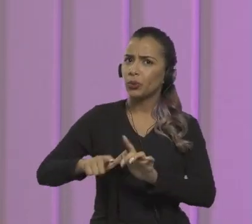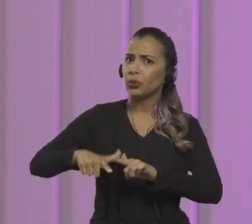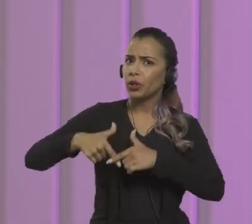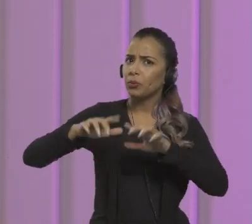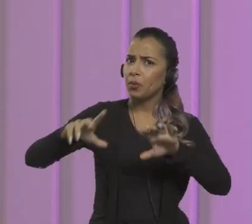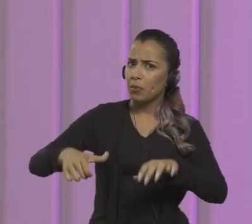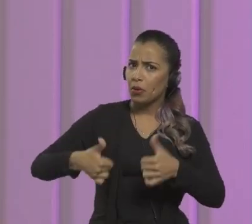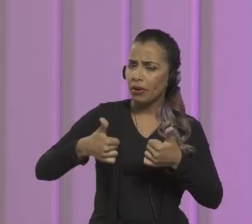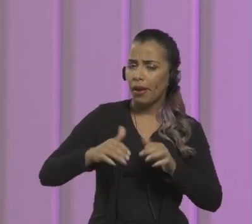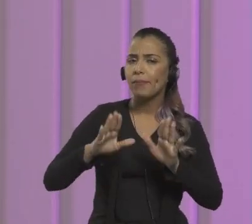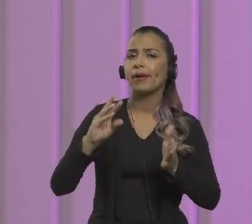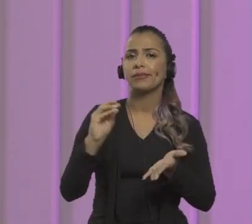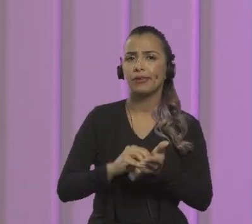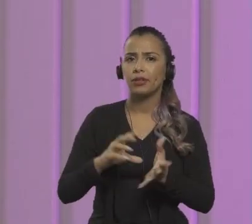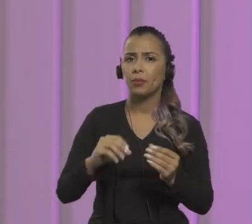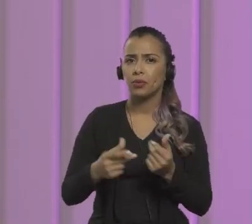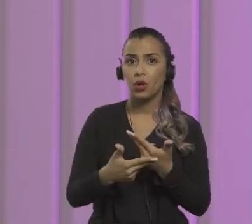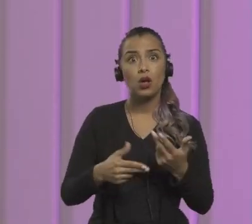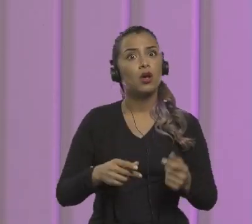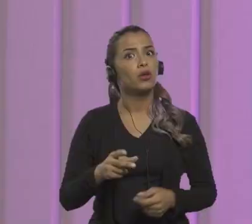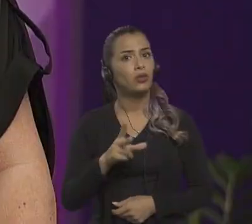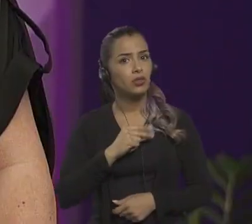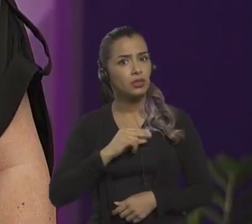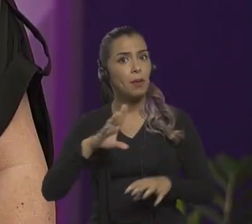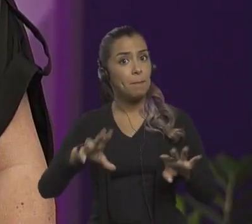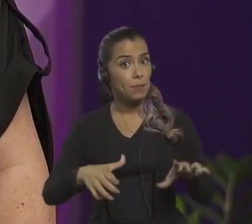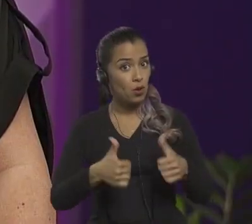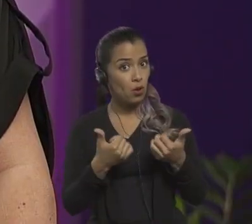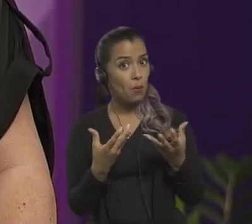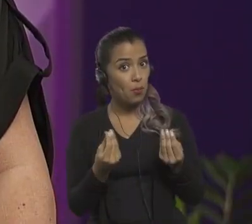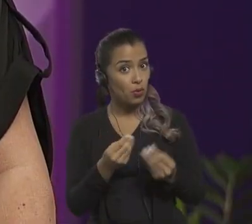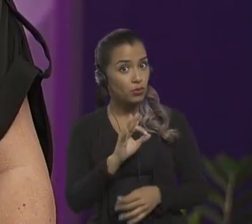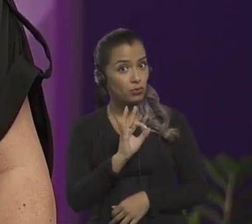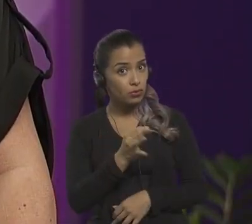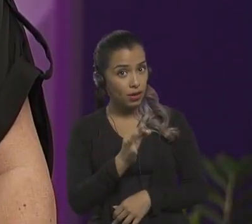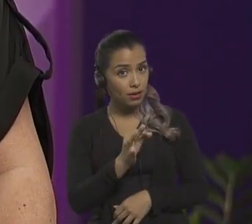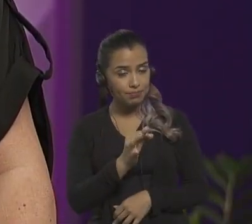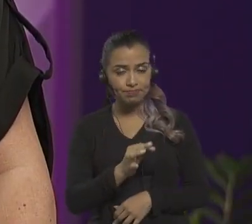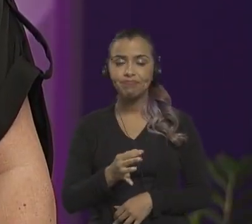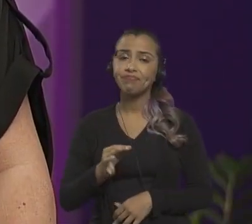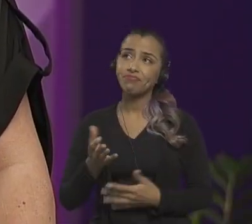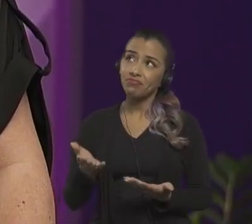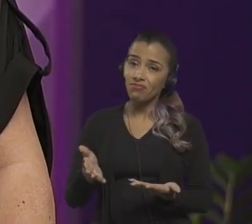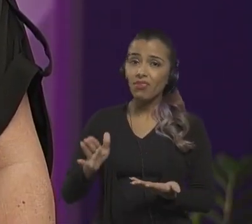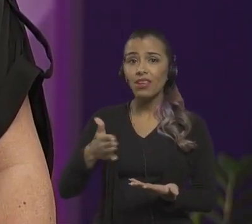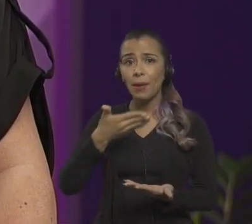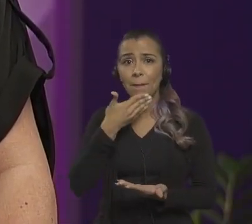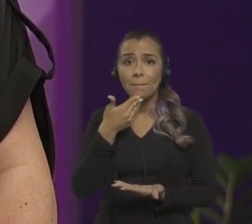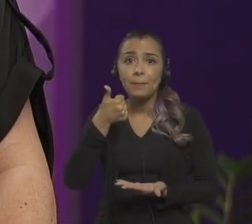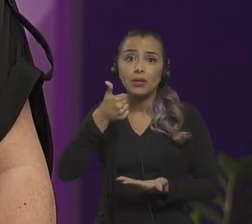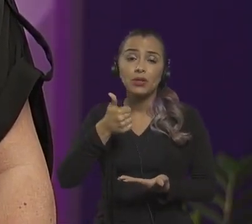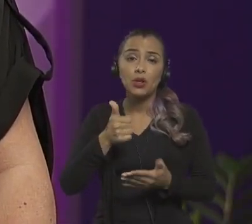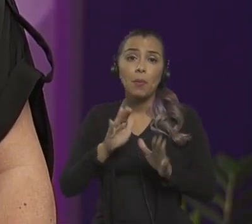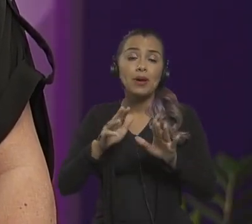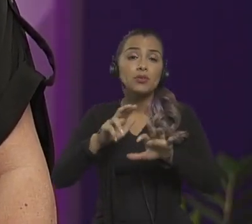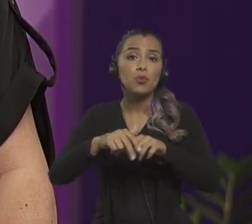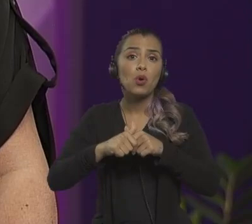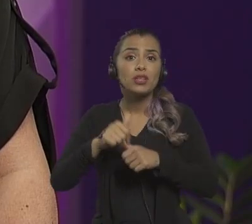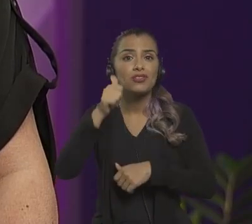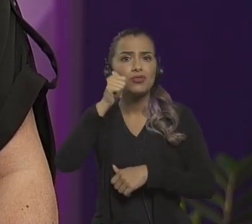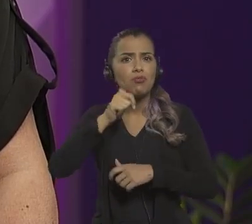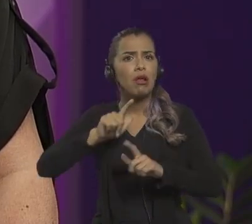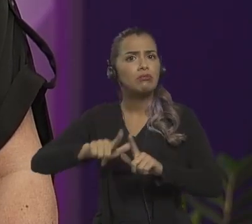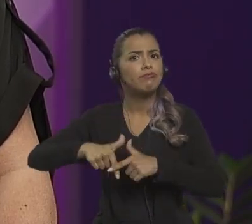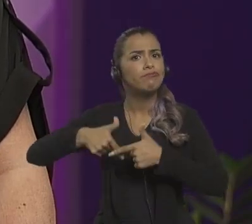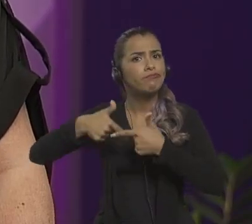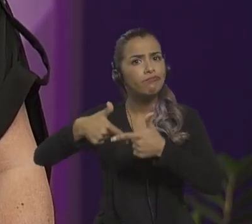né? De uns tempos para cá, e muito por sua causa. É, muito por conta do trabalho das mulheres gordas, sim, né? Que têm feito esse